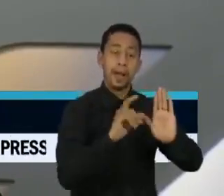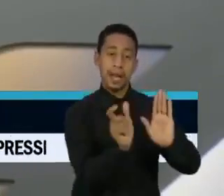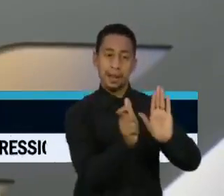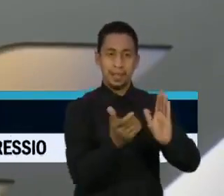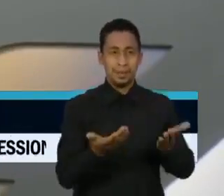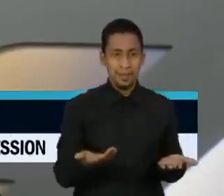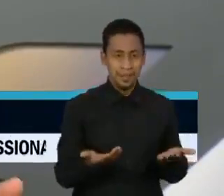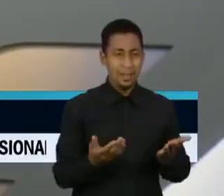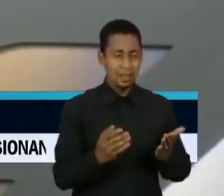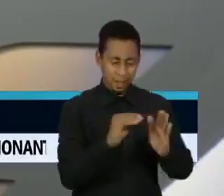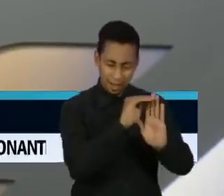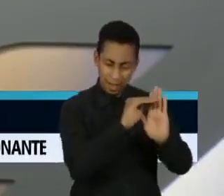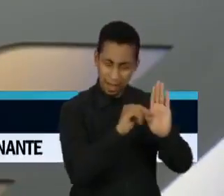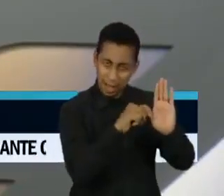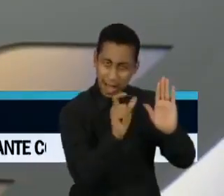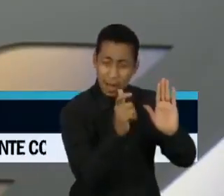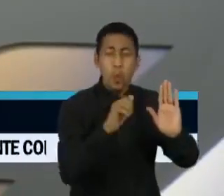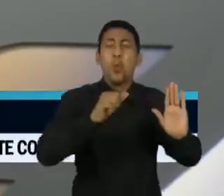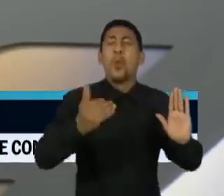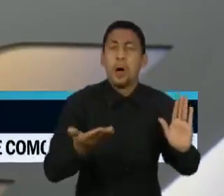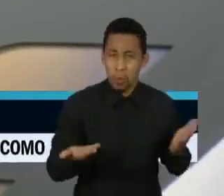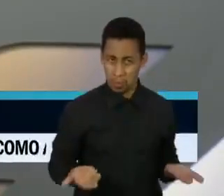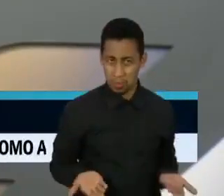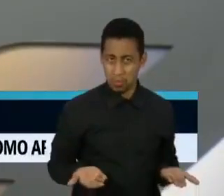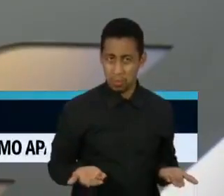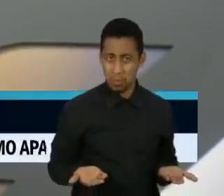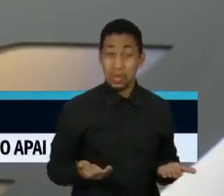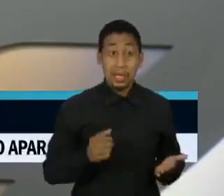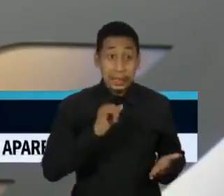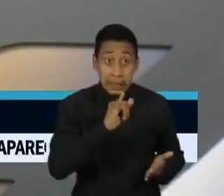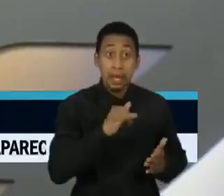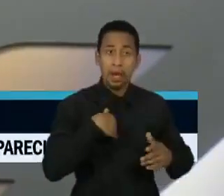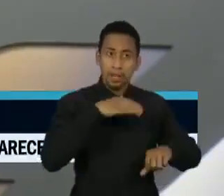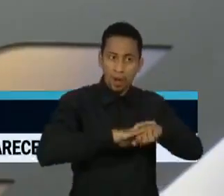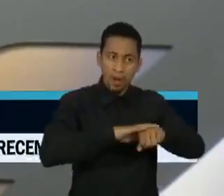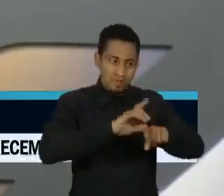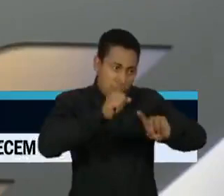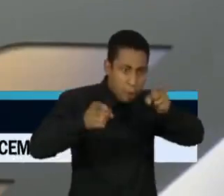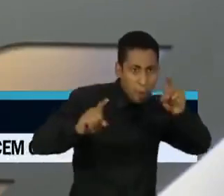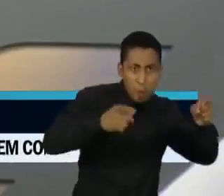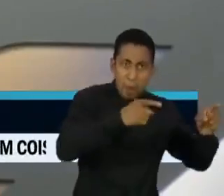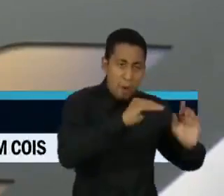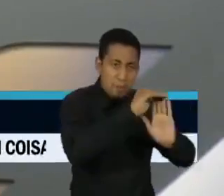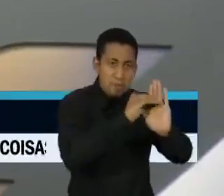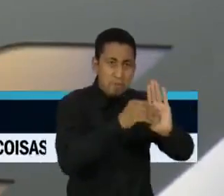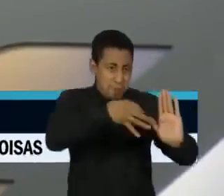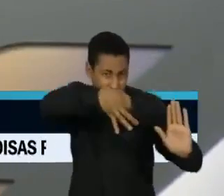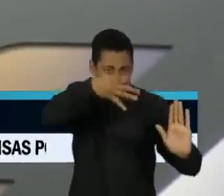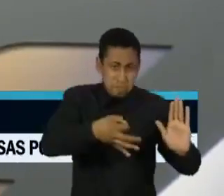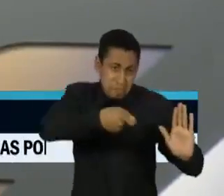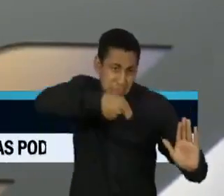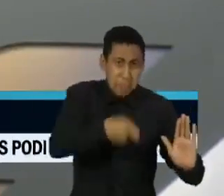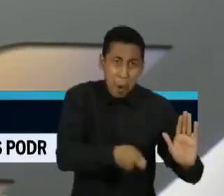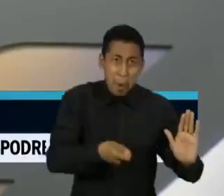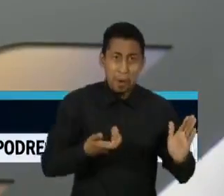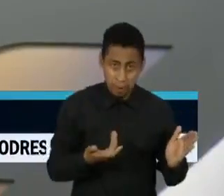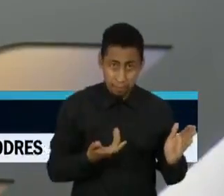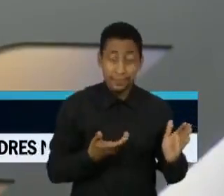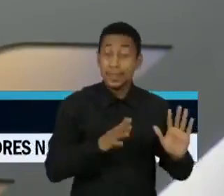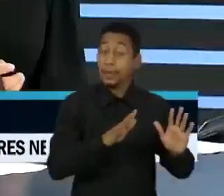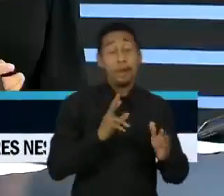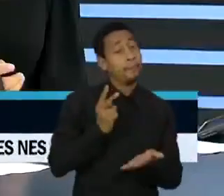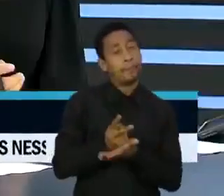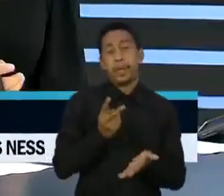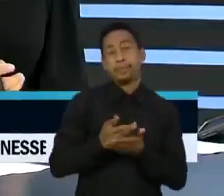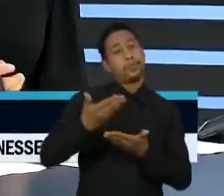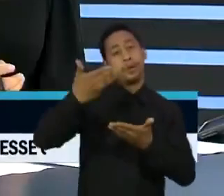islâmica que eles estão trabalhando. Se eles estão trabalhando as interpretações mais extremistas, mais deturpadas do Corão, com certeza vai ser a mesma coisa